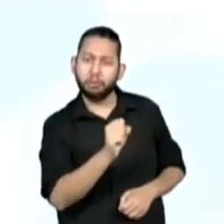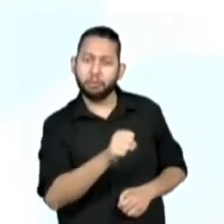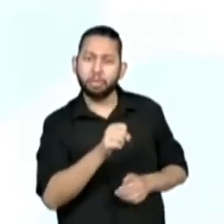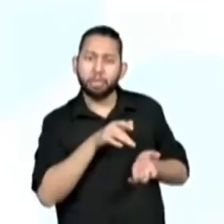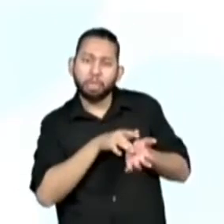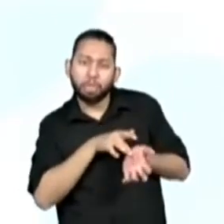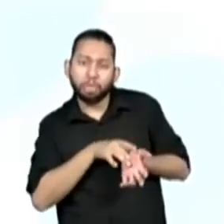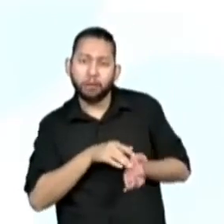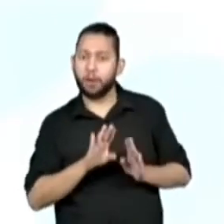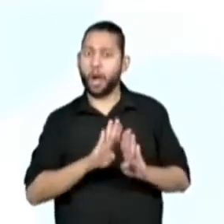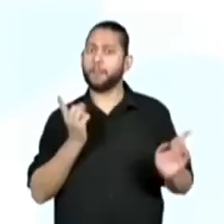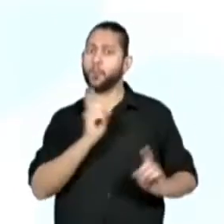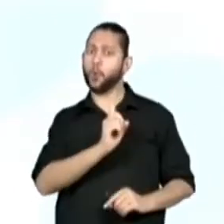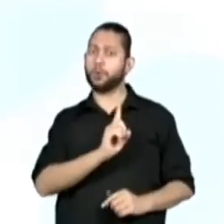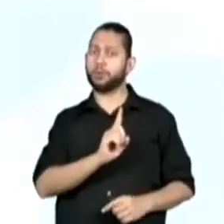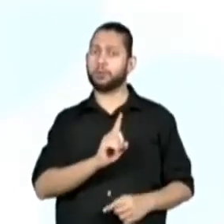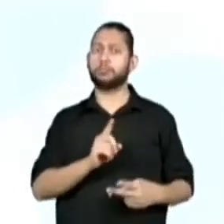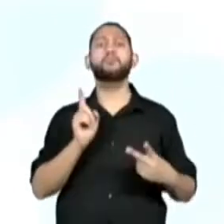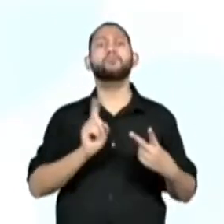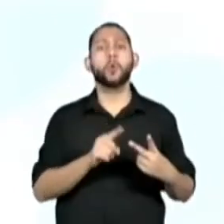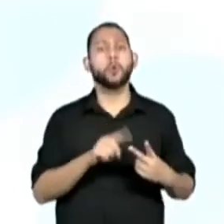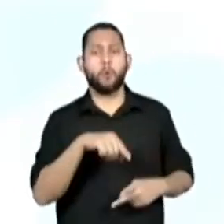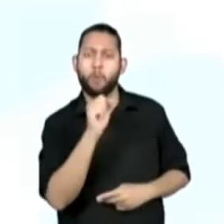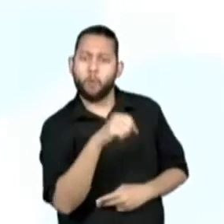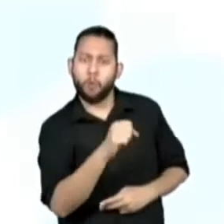já falaram, ó, não vai abrir porque